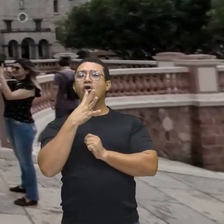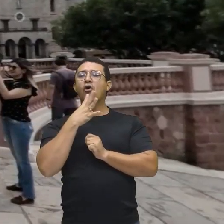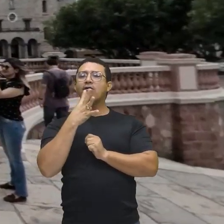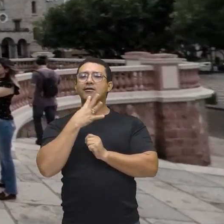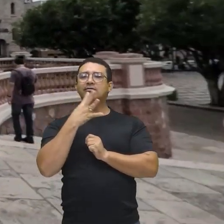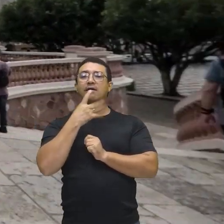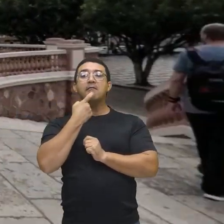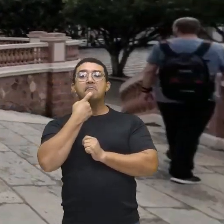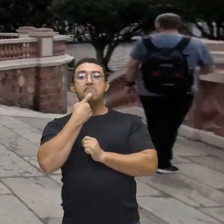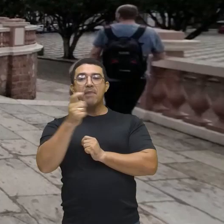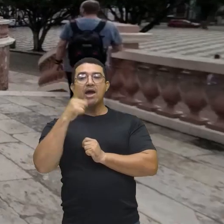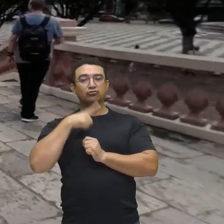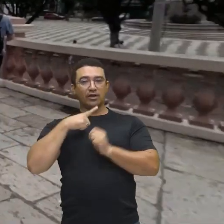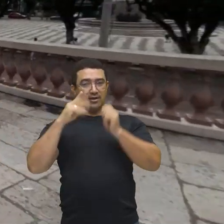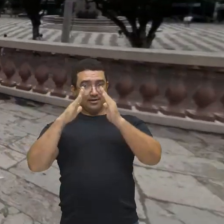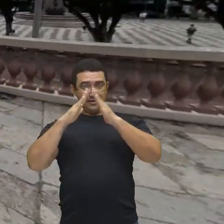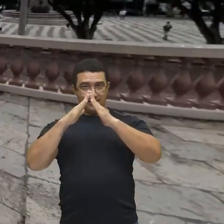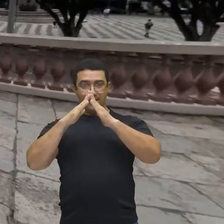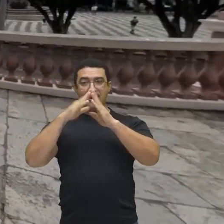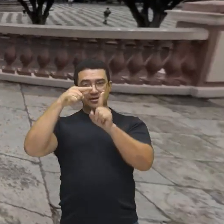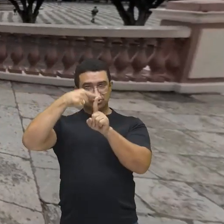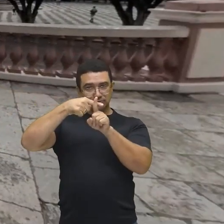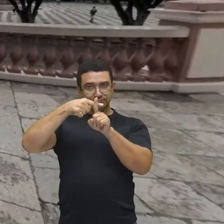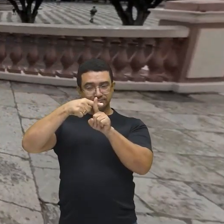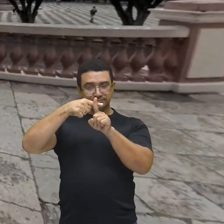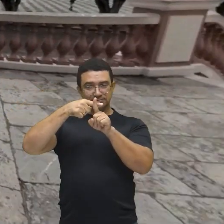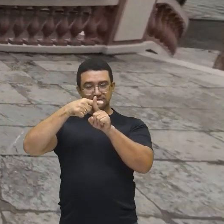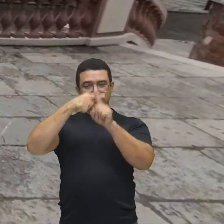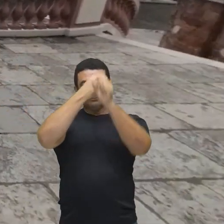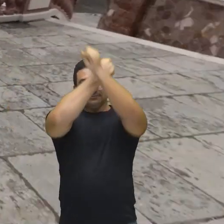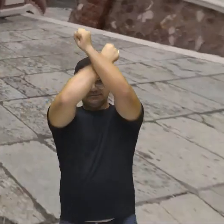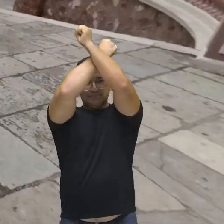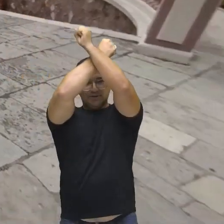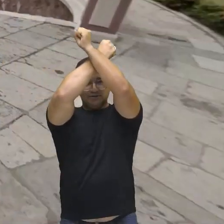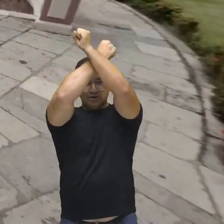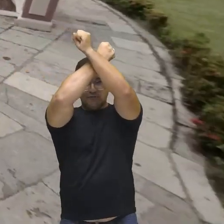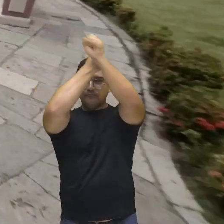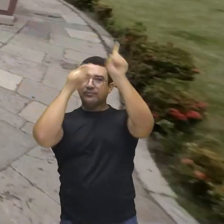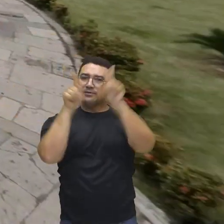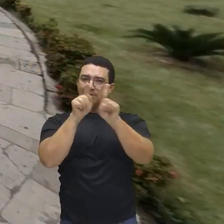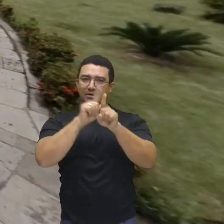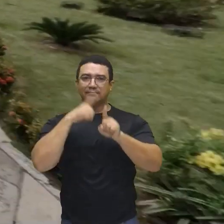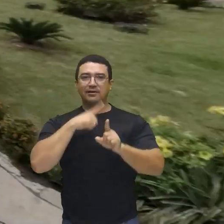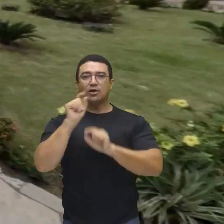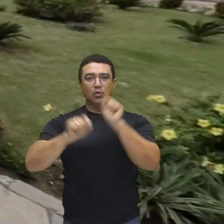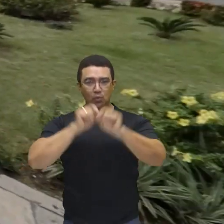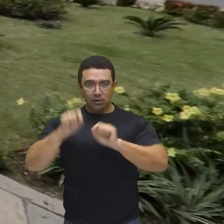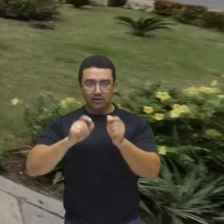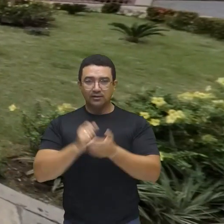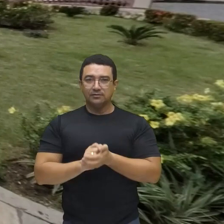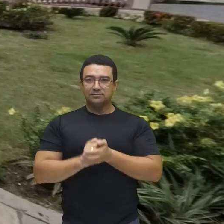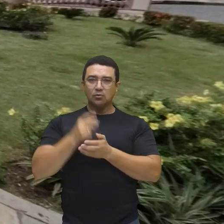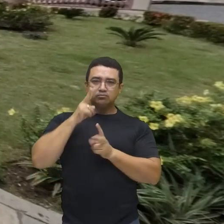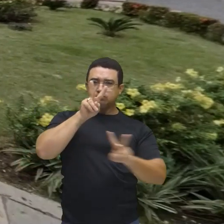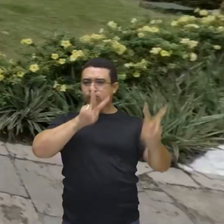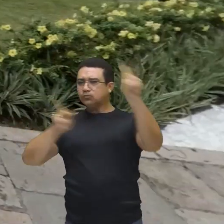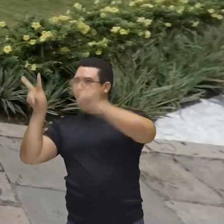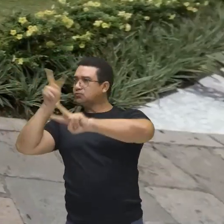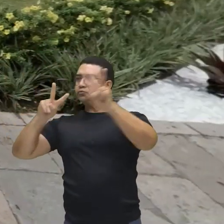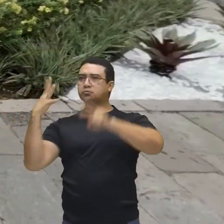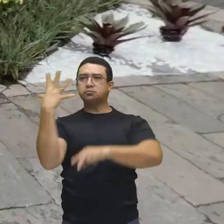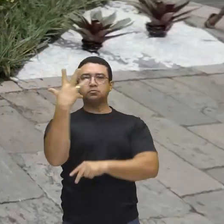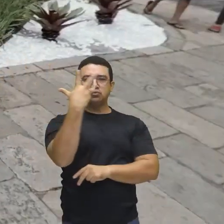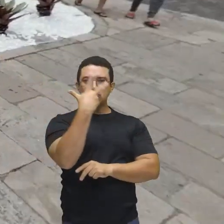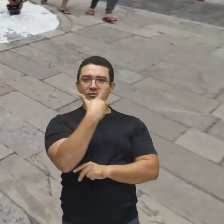próximo. A igreja de São Sebastião. E aí eu tenho uma visita, uma vista, né, panorâmica, certo?